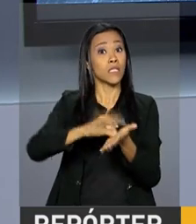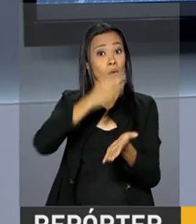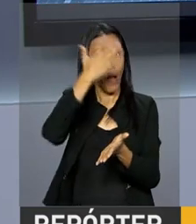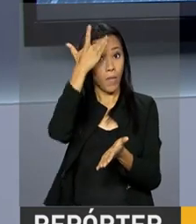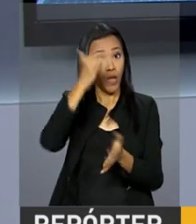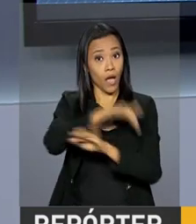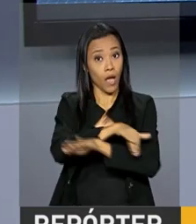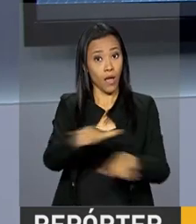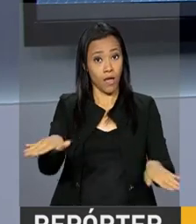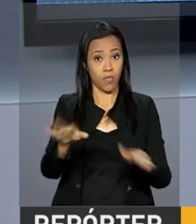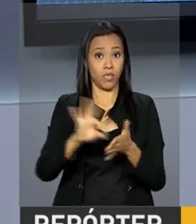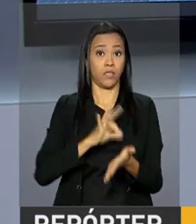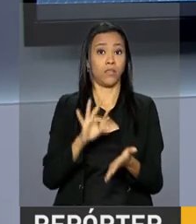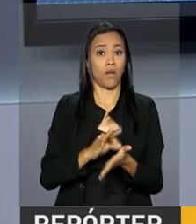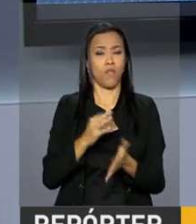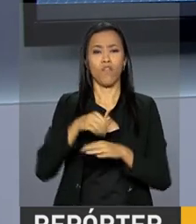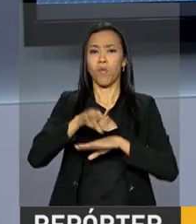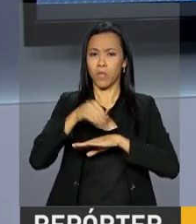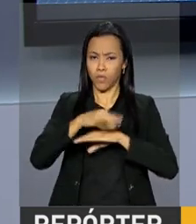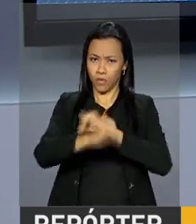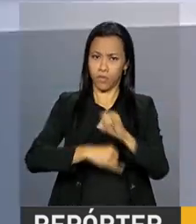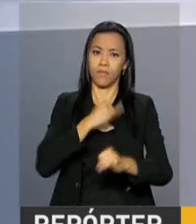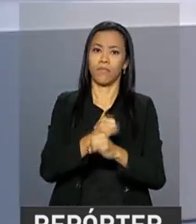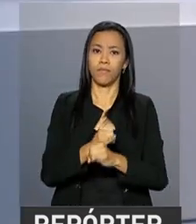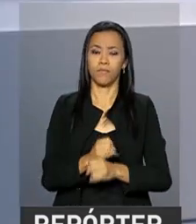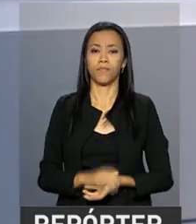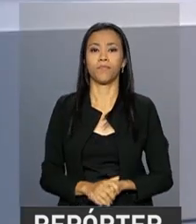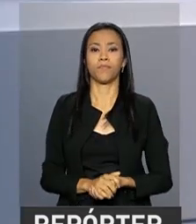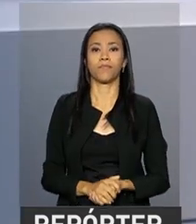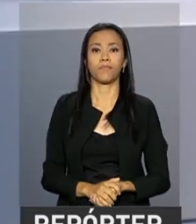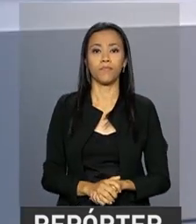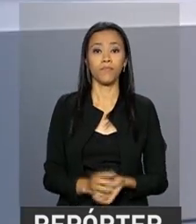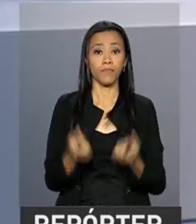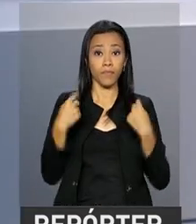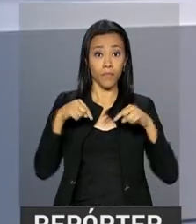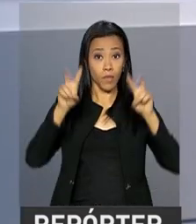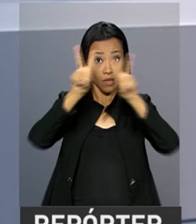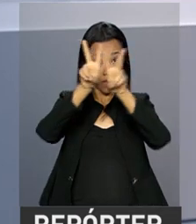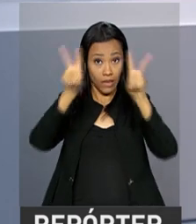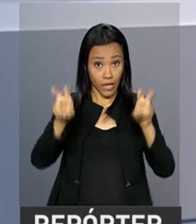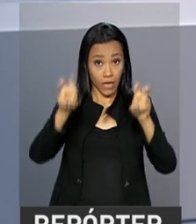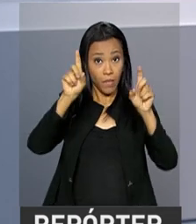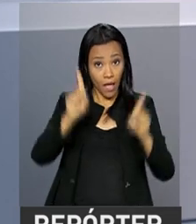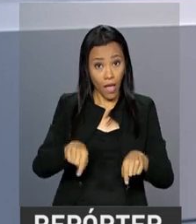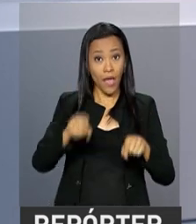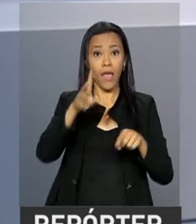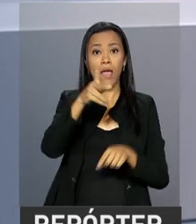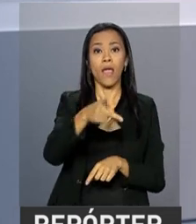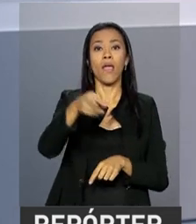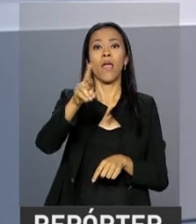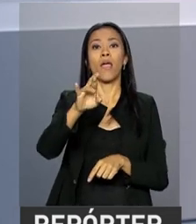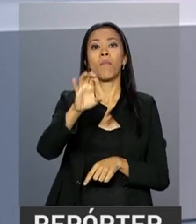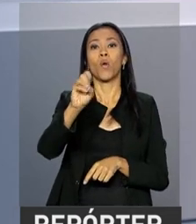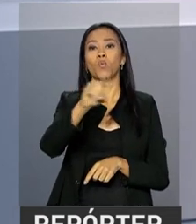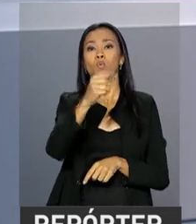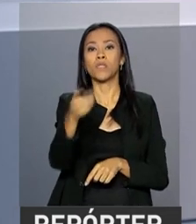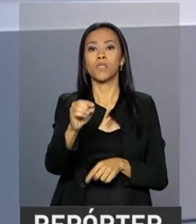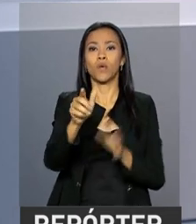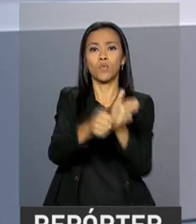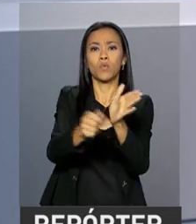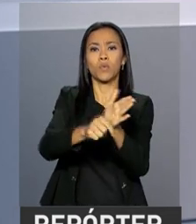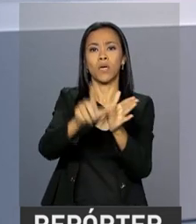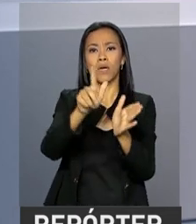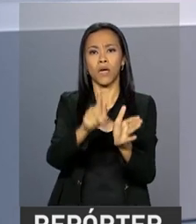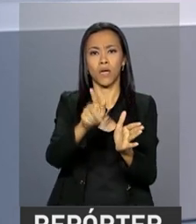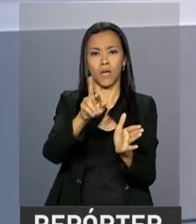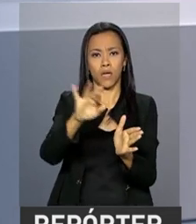amanhã mais informações na internet o tema agora é produção de grãos no Brasil o país é